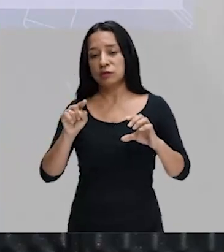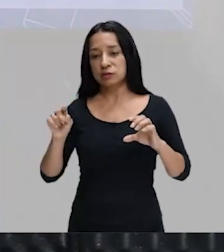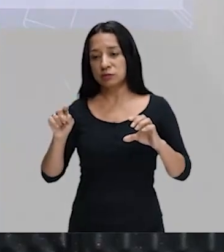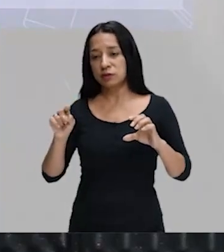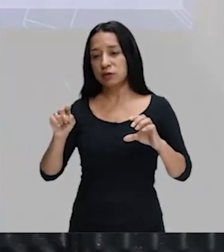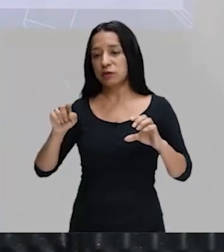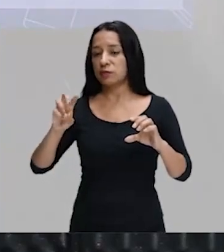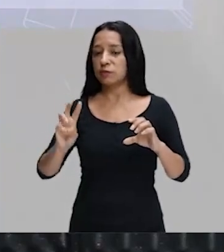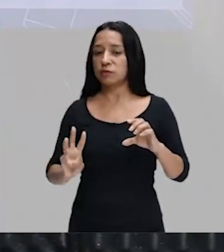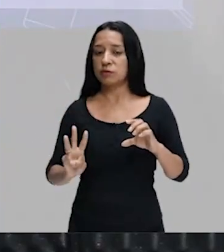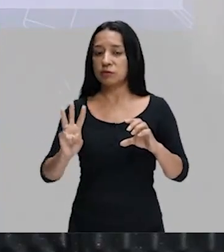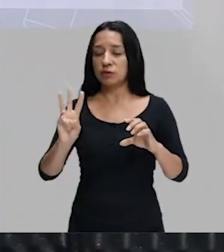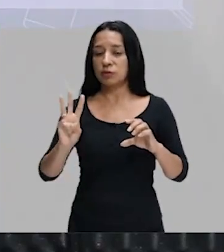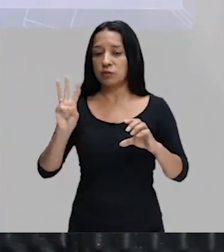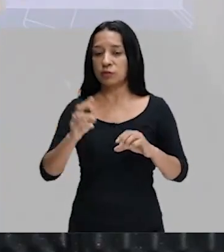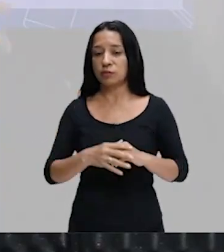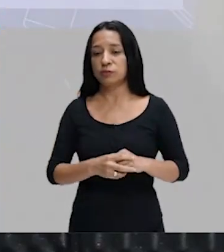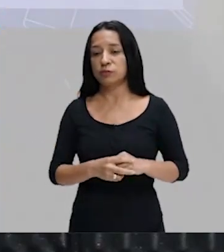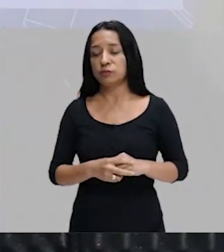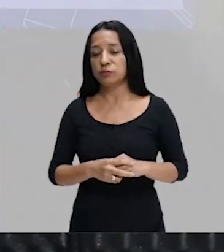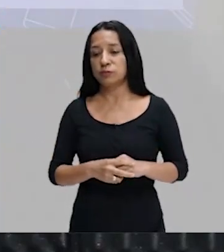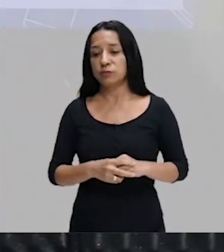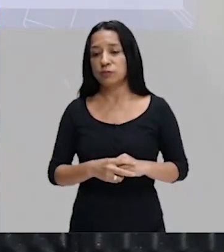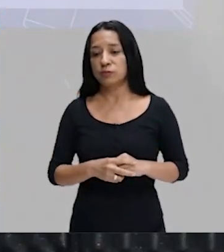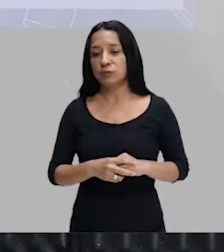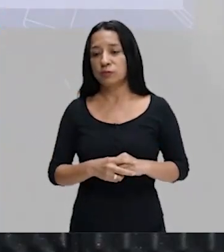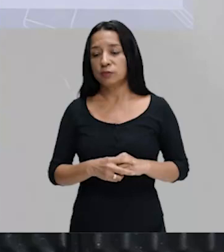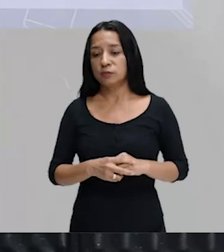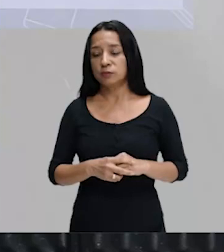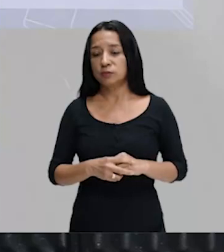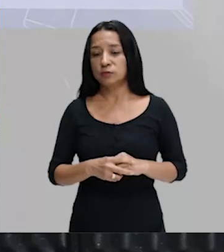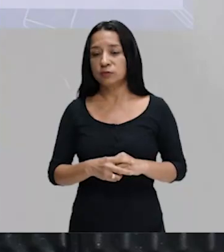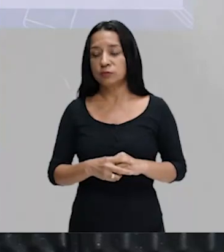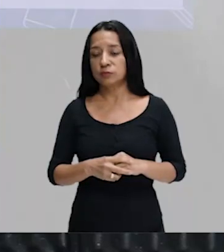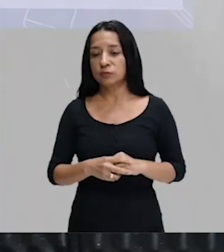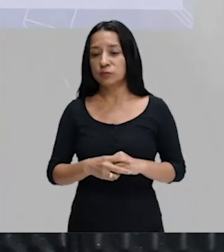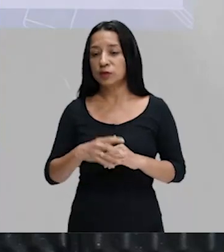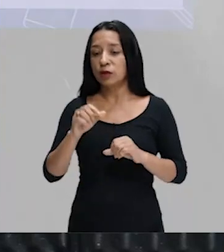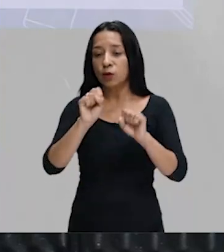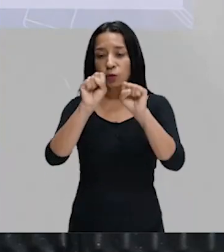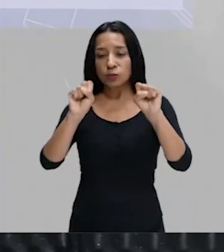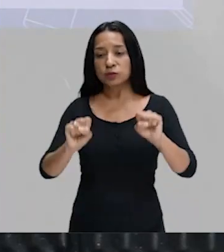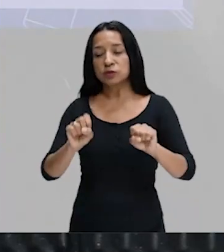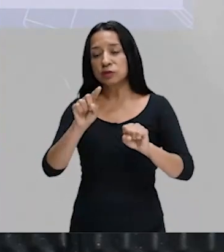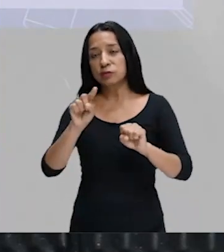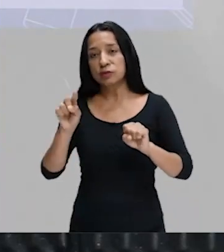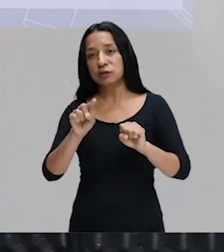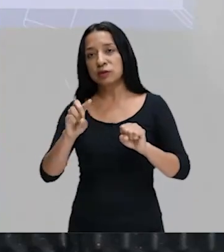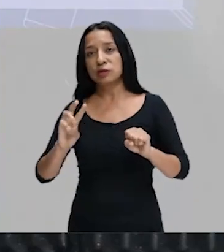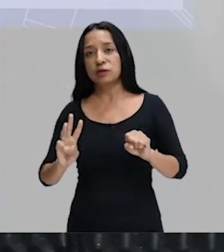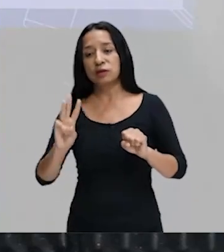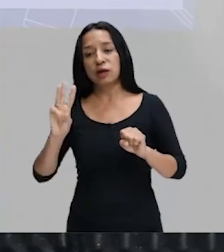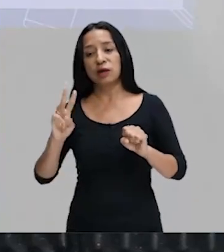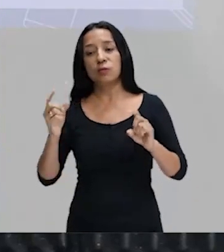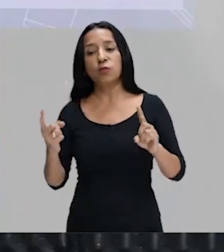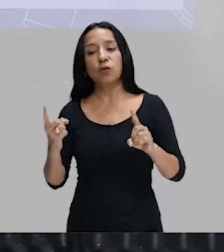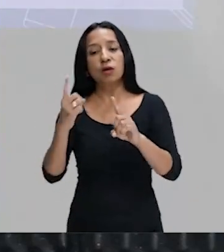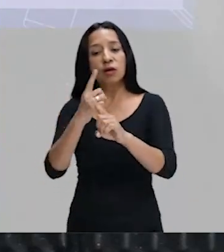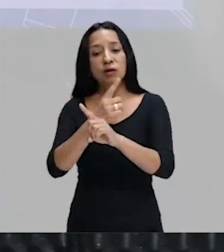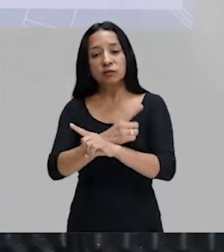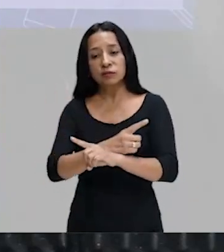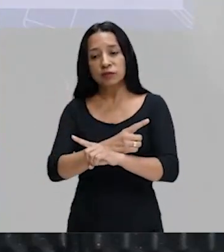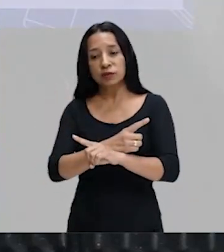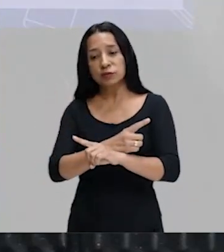é o seguinte, no sistema ZW é como se fosse o inverso do sistema XY. A gente utiliza as